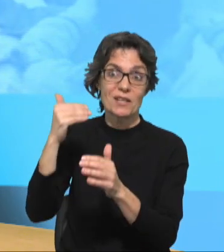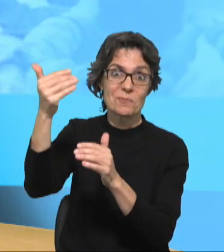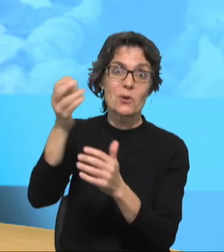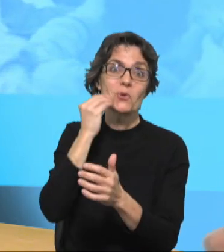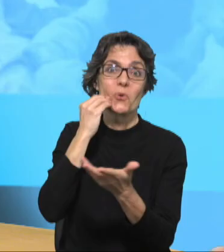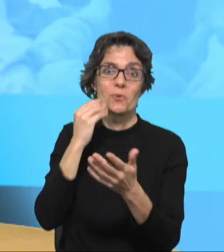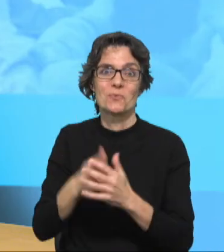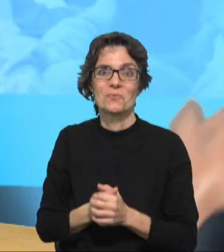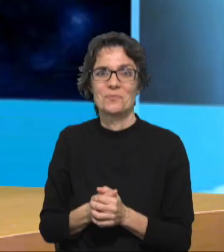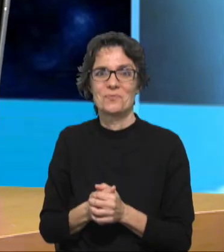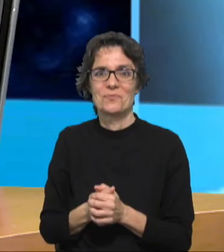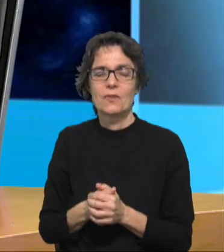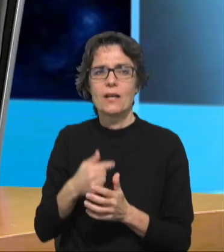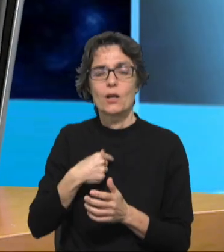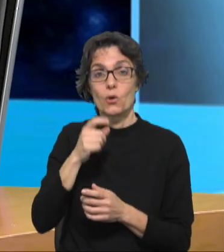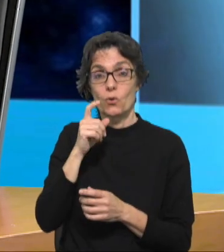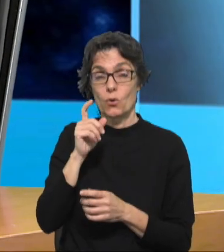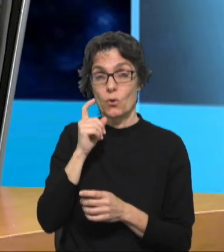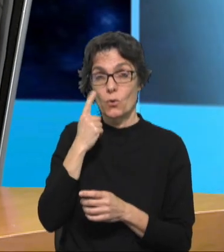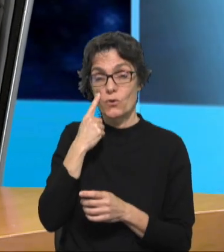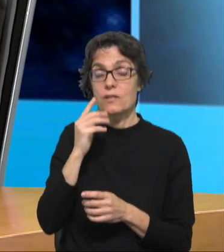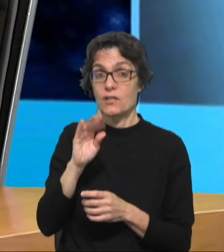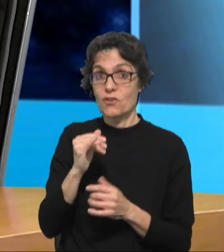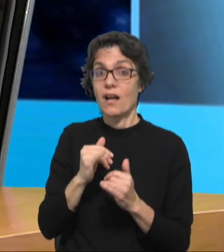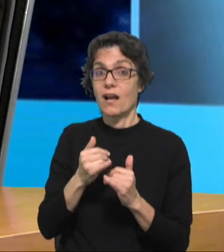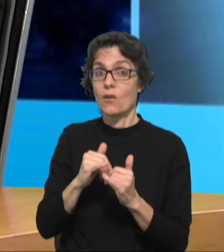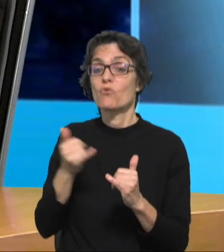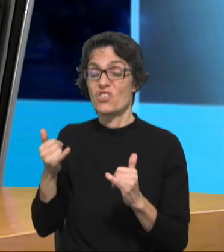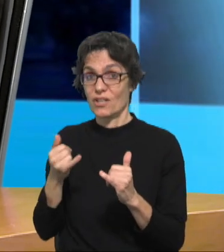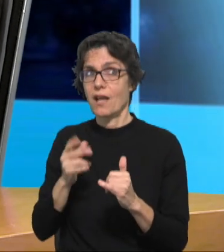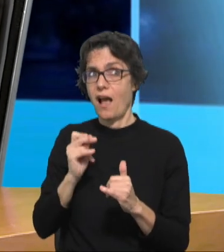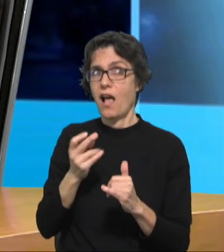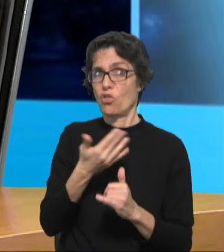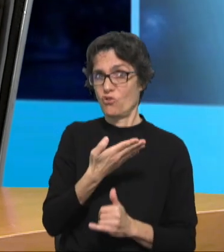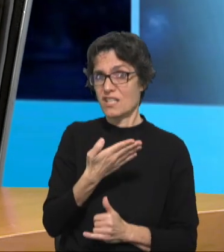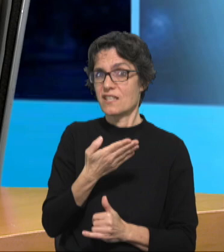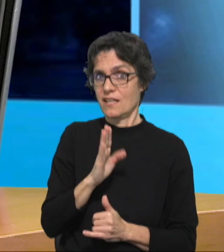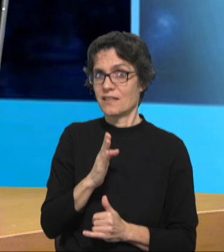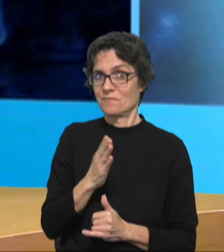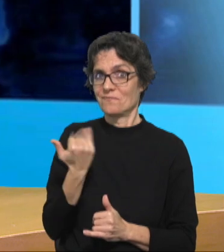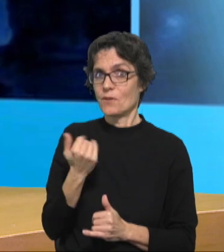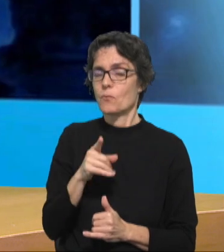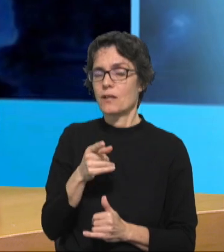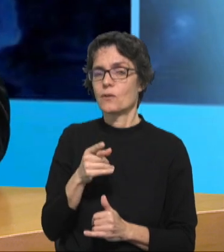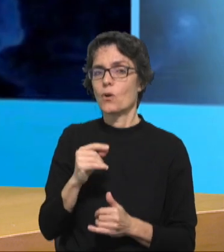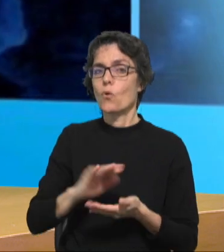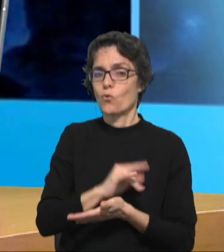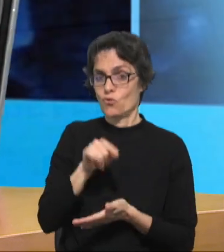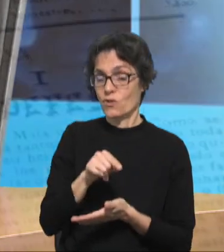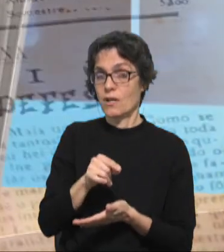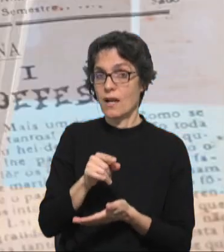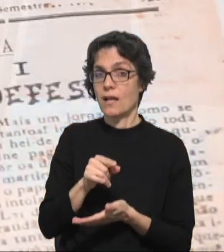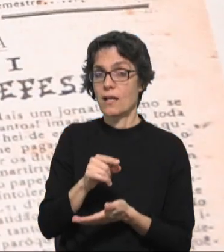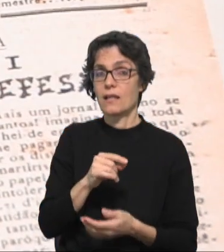que eu conheci a Defesa já com ele digital. E já foi há 17 anos, portanto, o domínio defesa.org, que ainda é o que nós